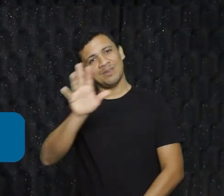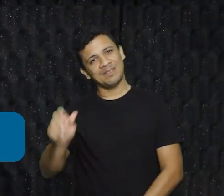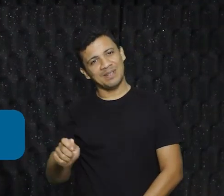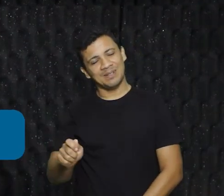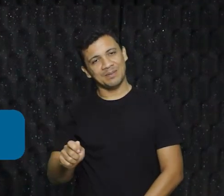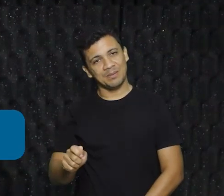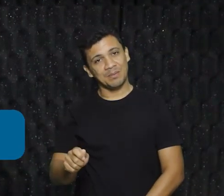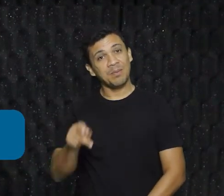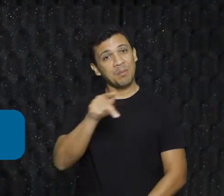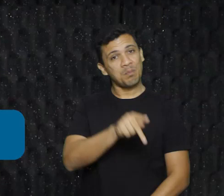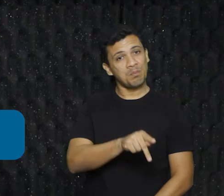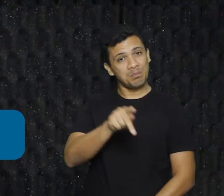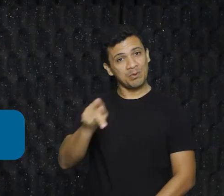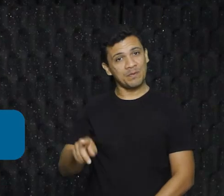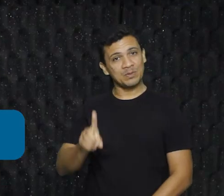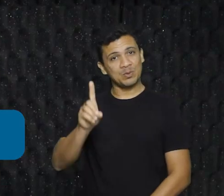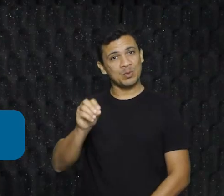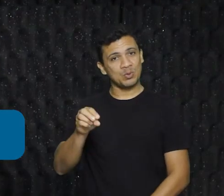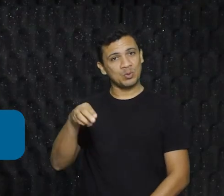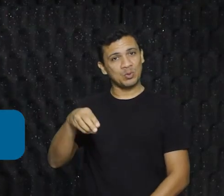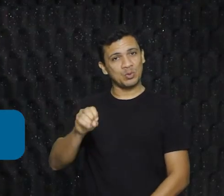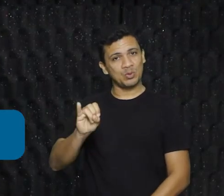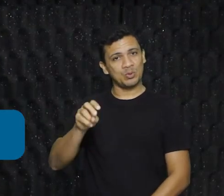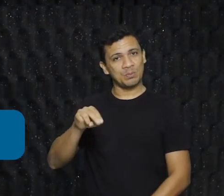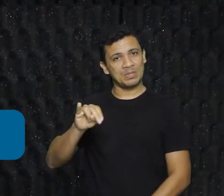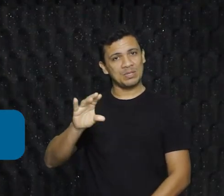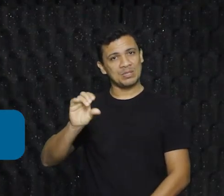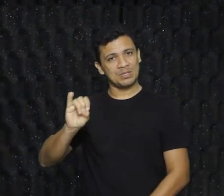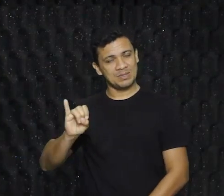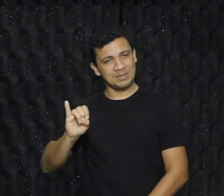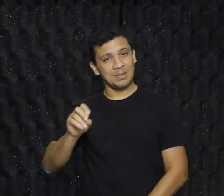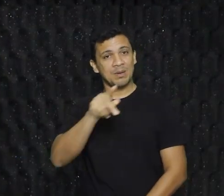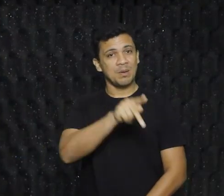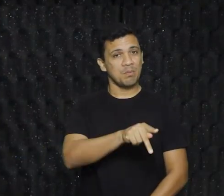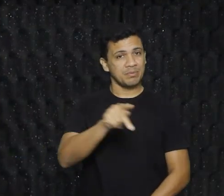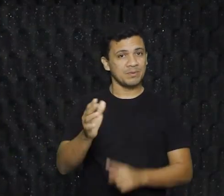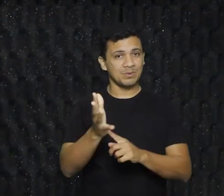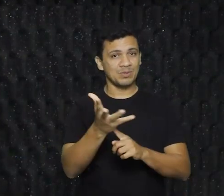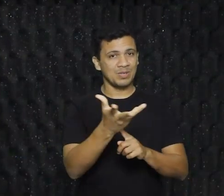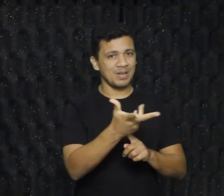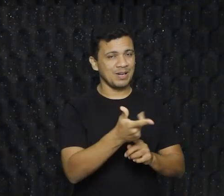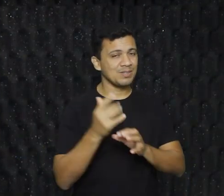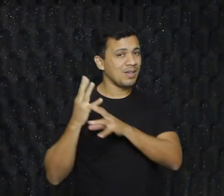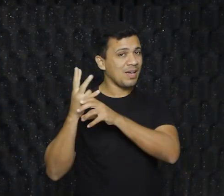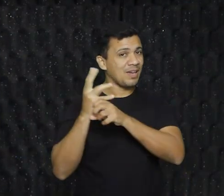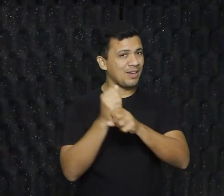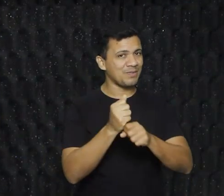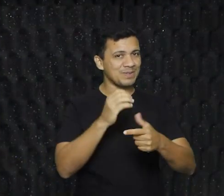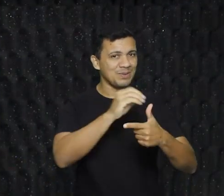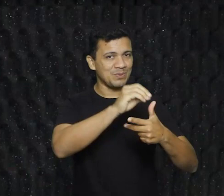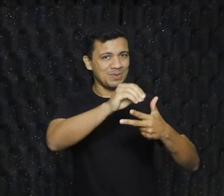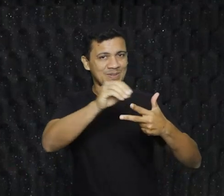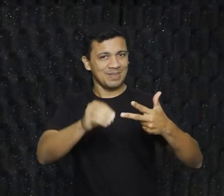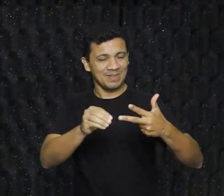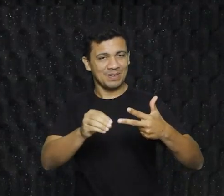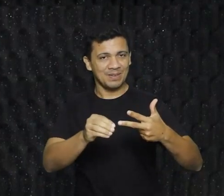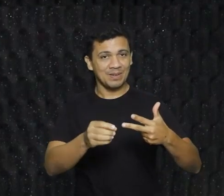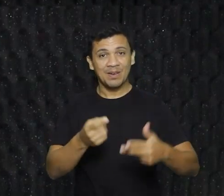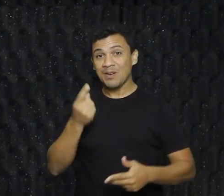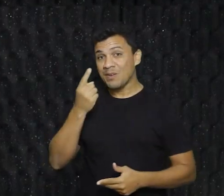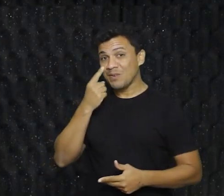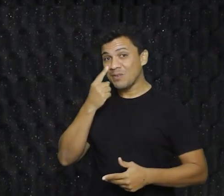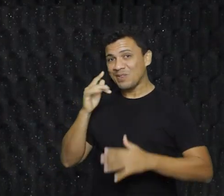gente, professor Marcos Dominício, professor de arte. A gente vai continuar nossa revisão para o Enem, vestibulando, né? Corre aí nas nossas